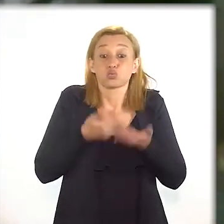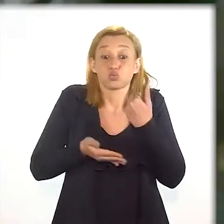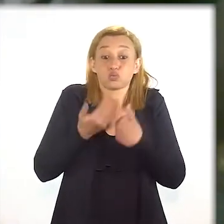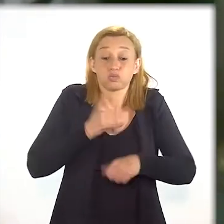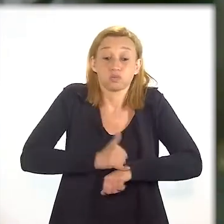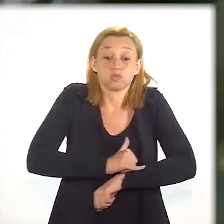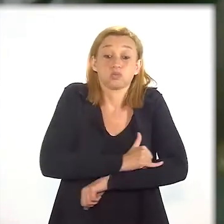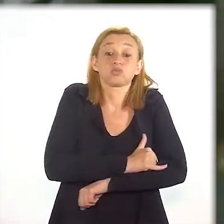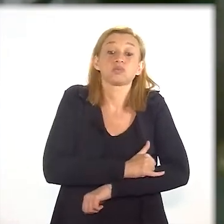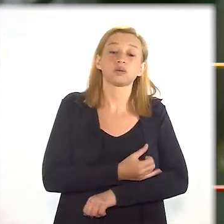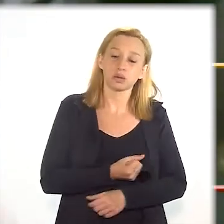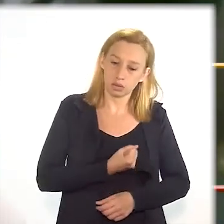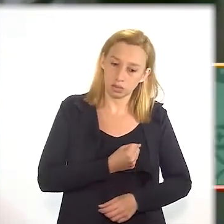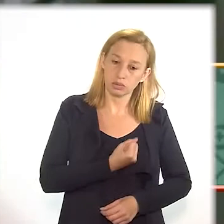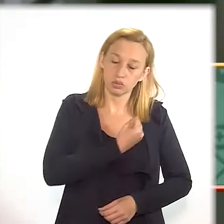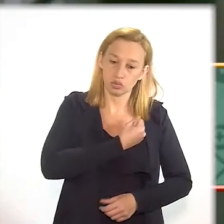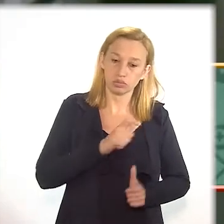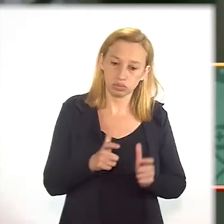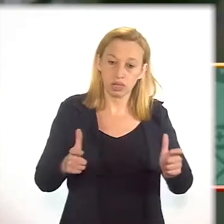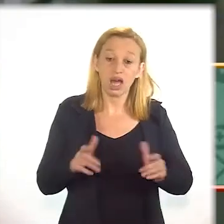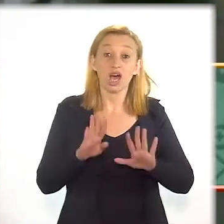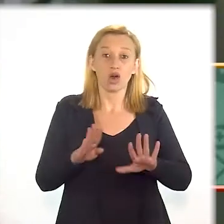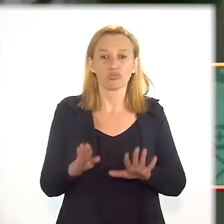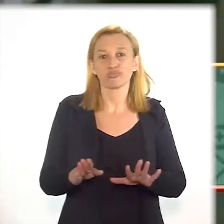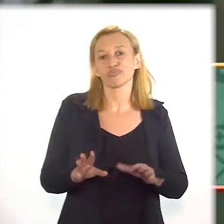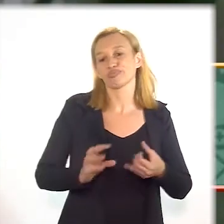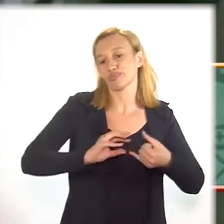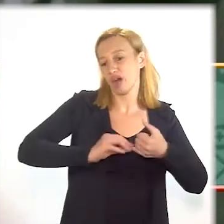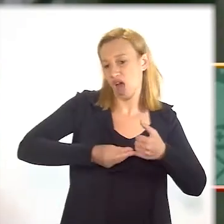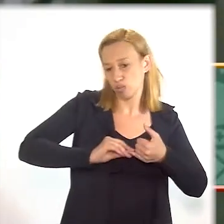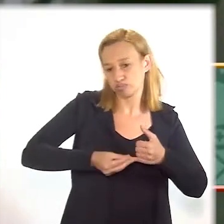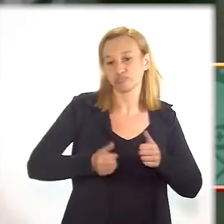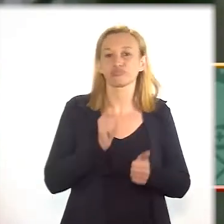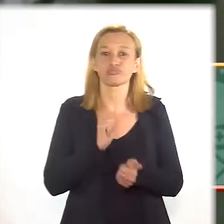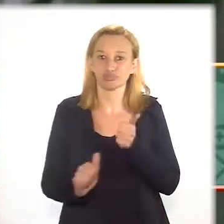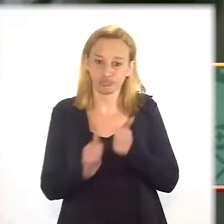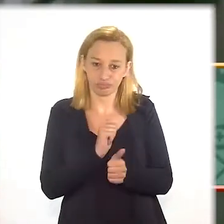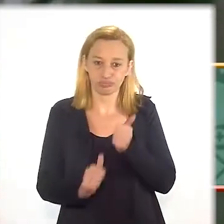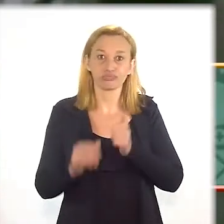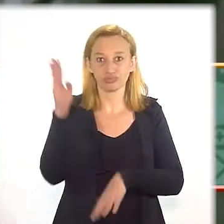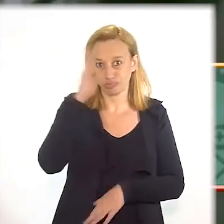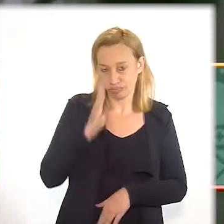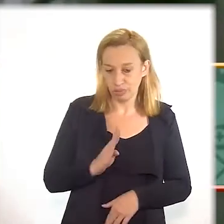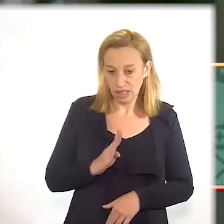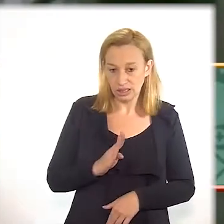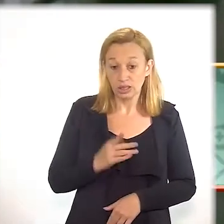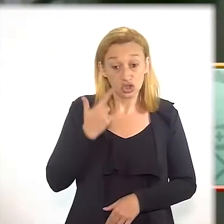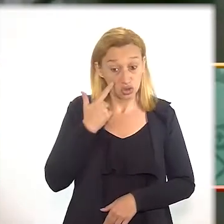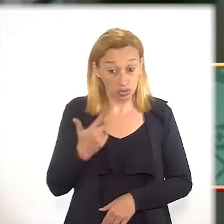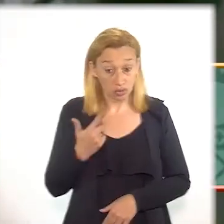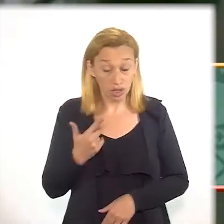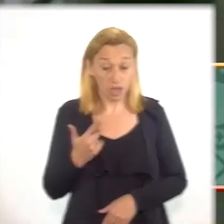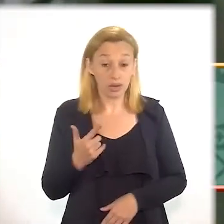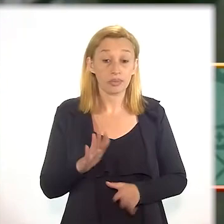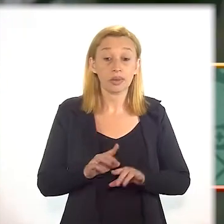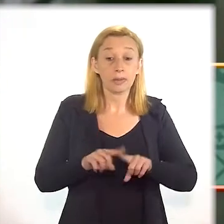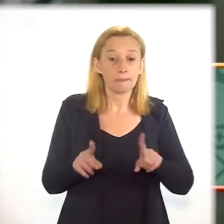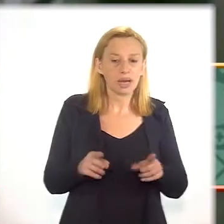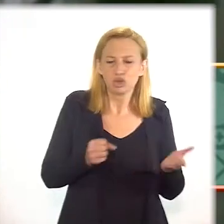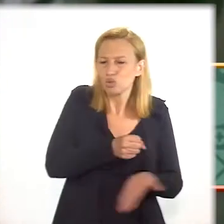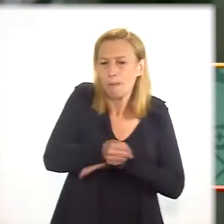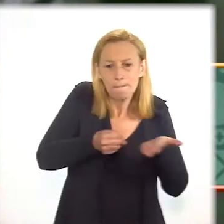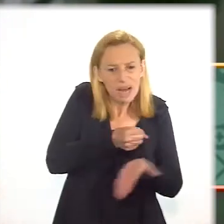Porque apesar de no Brasil o arroz e o feijão, apesar de agora, né, a gente teve esse aumento do custo do arroz e feijão, mas os